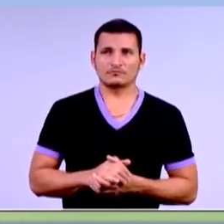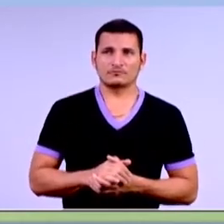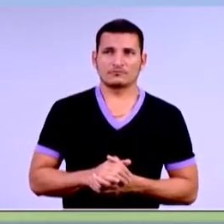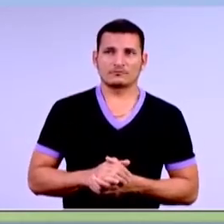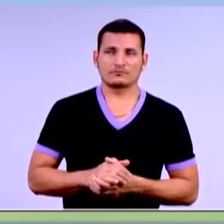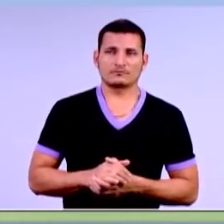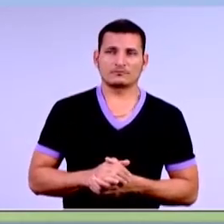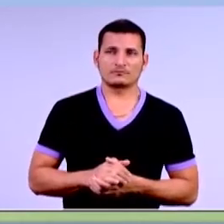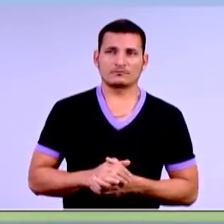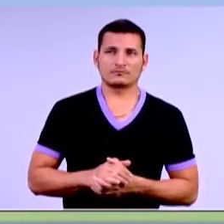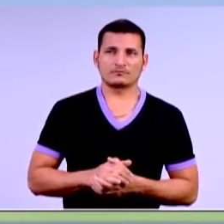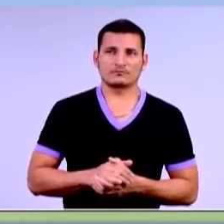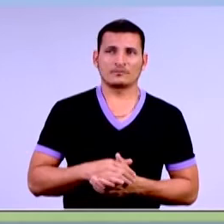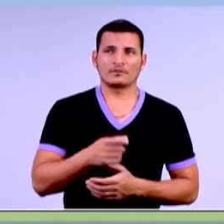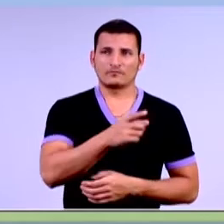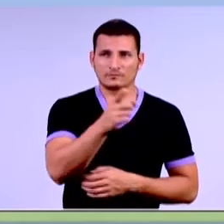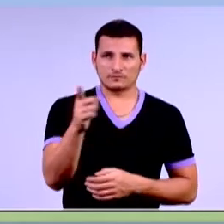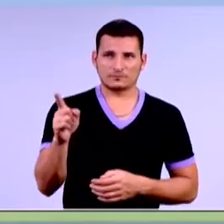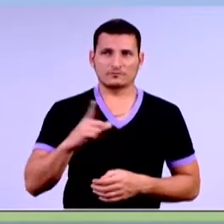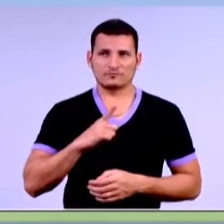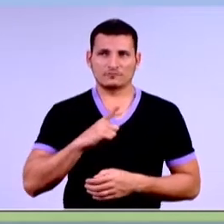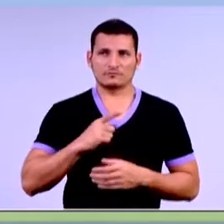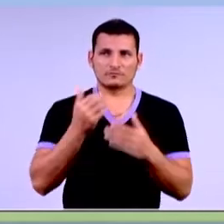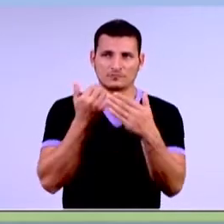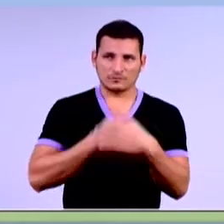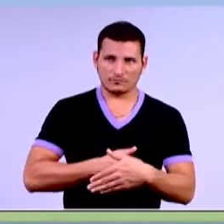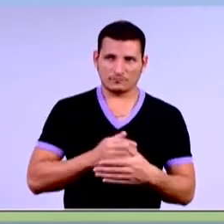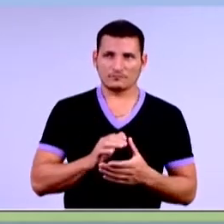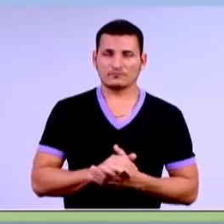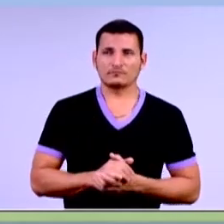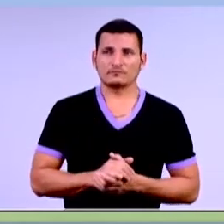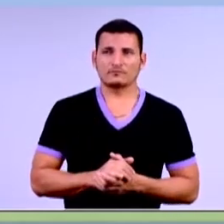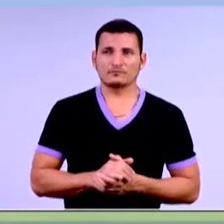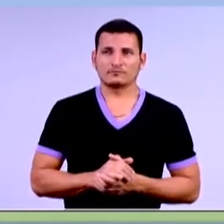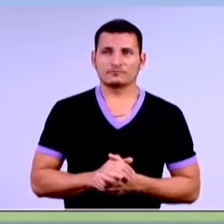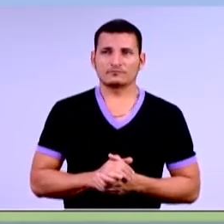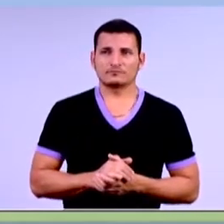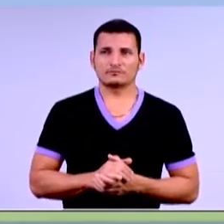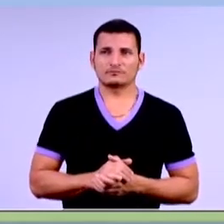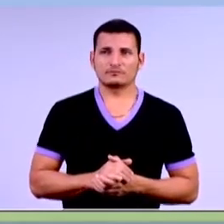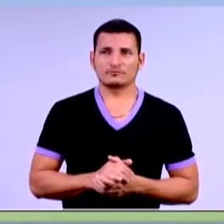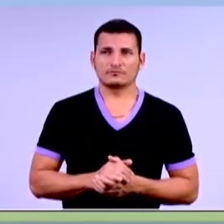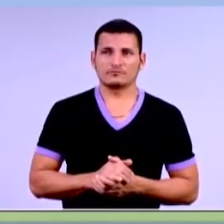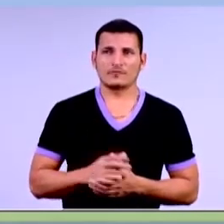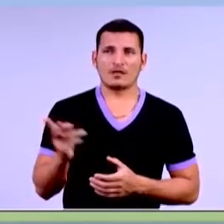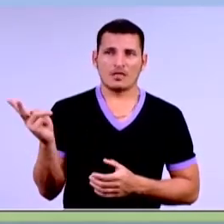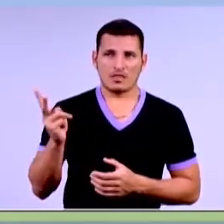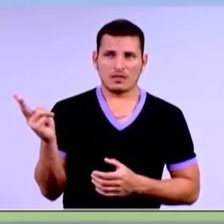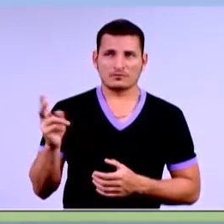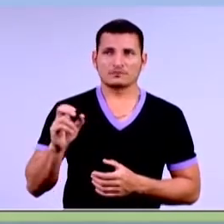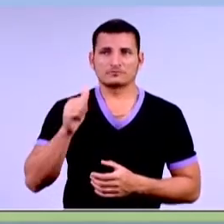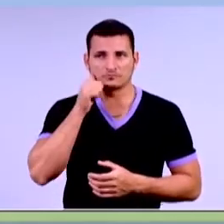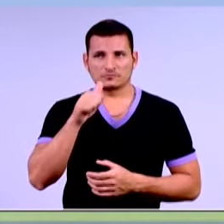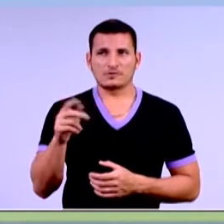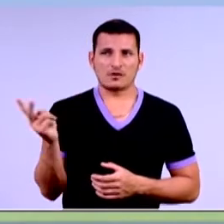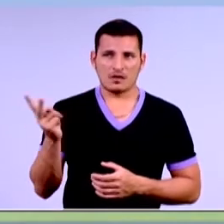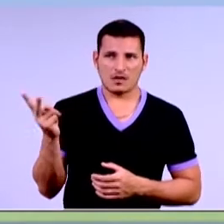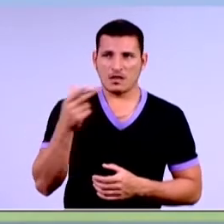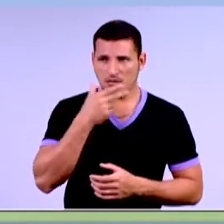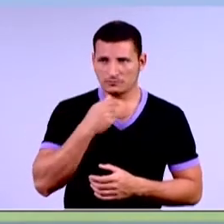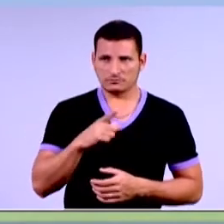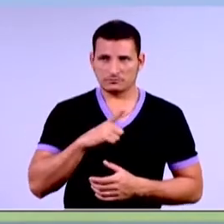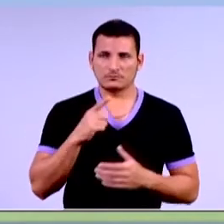vocês tiveram um exame uma prova deixado energizantes eles ou elas tiveram uma prova então